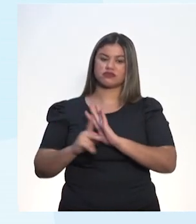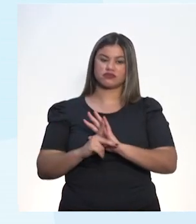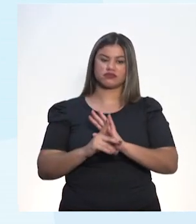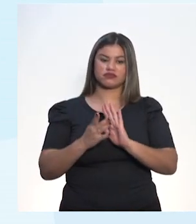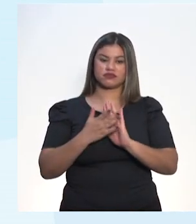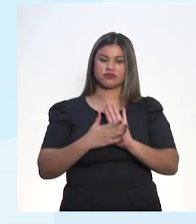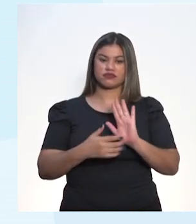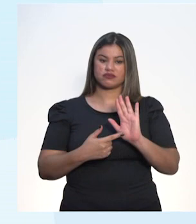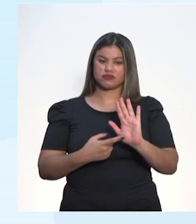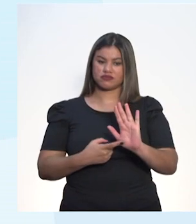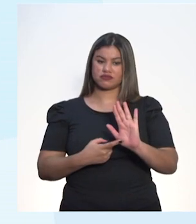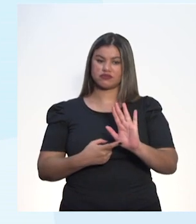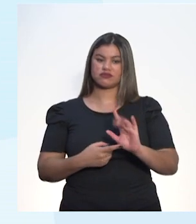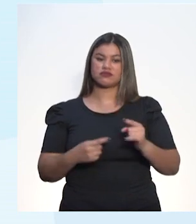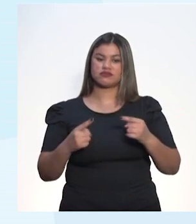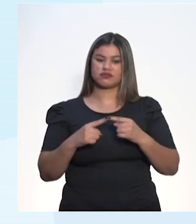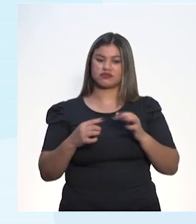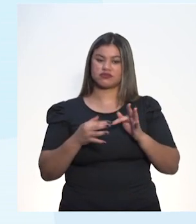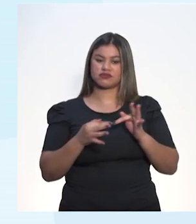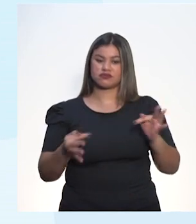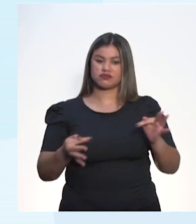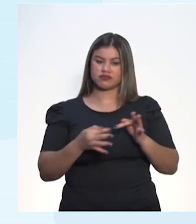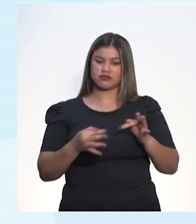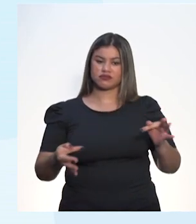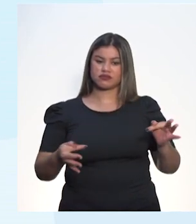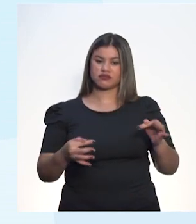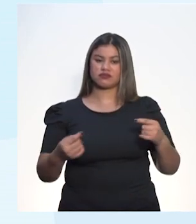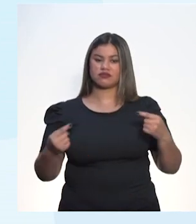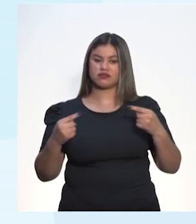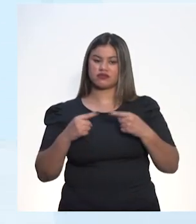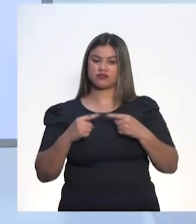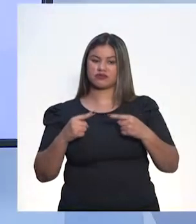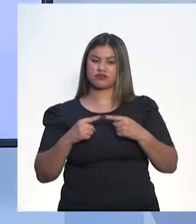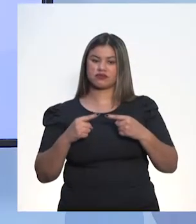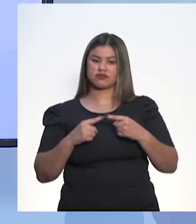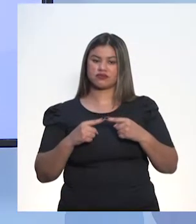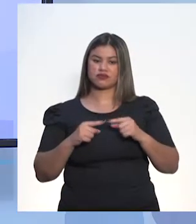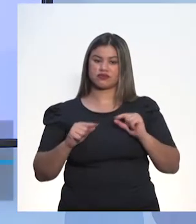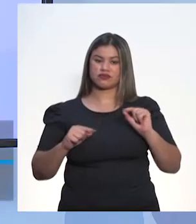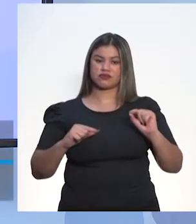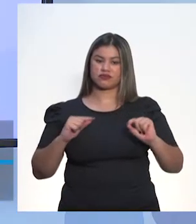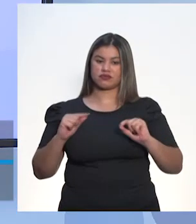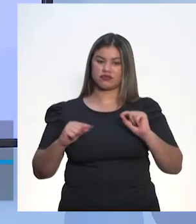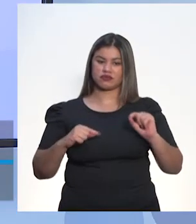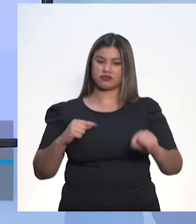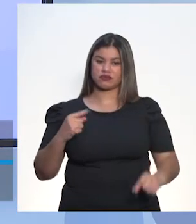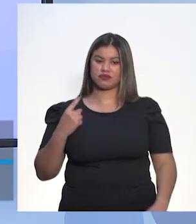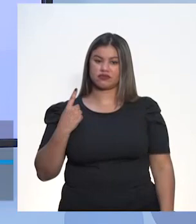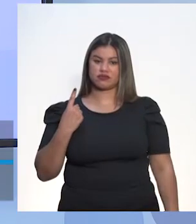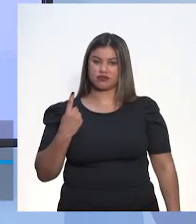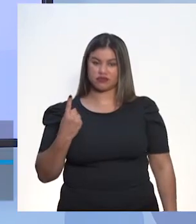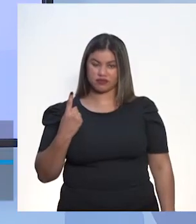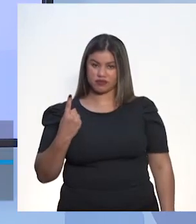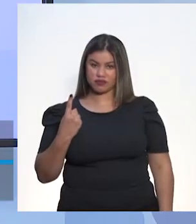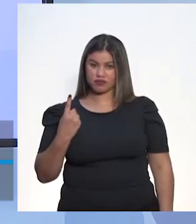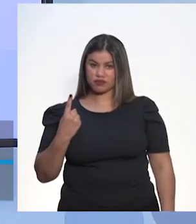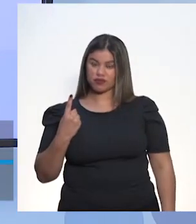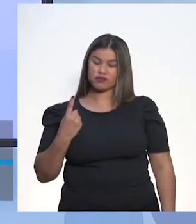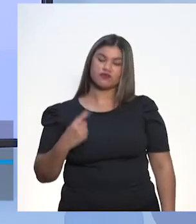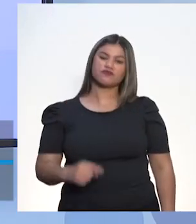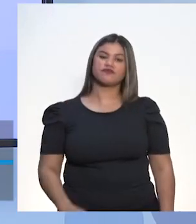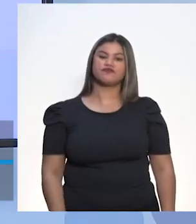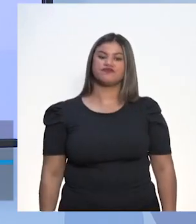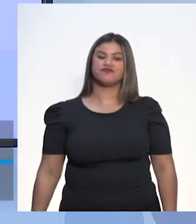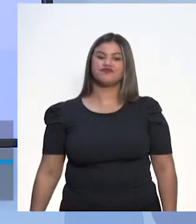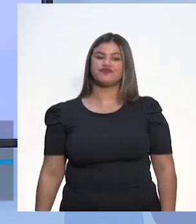O simples, aonde esse subconjunto vai ter apenas um elemento.